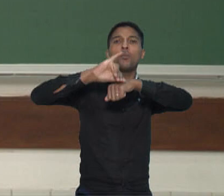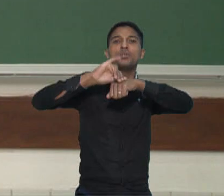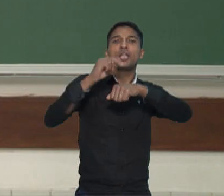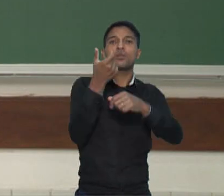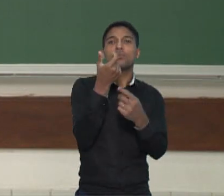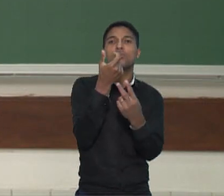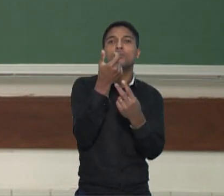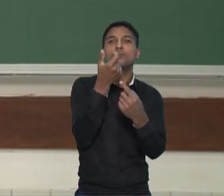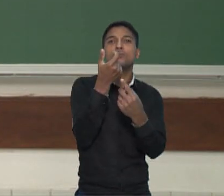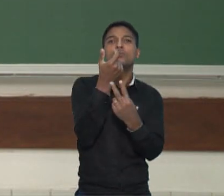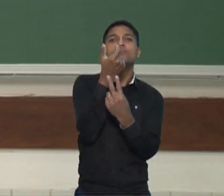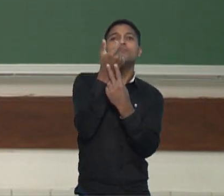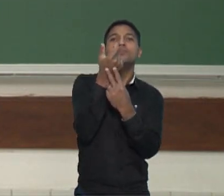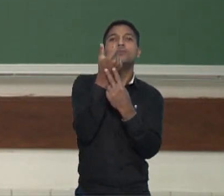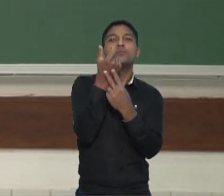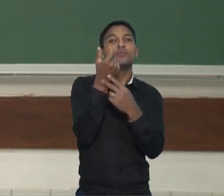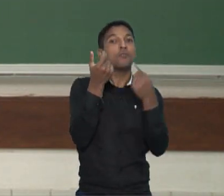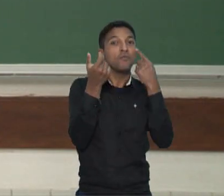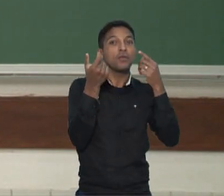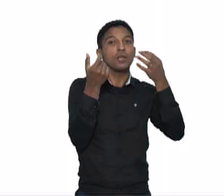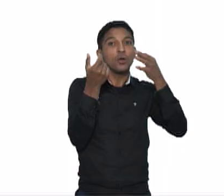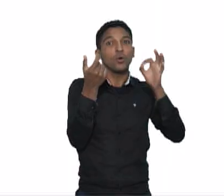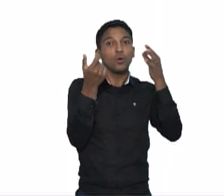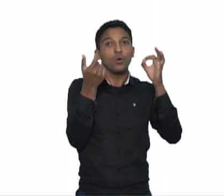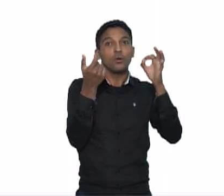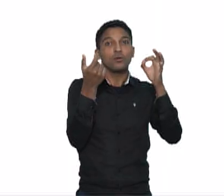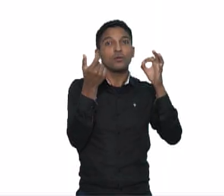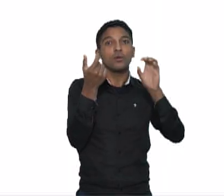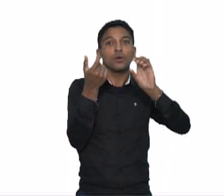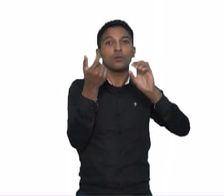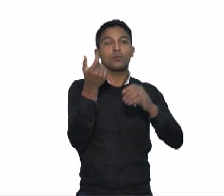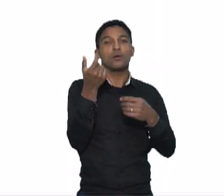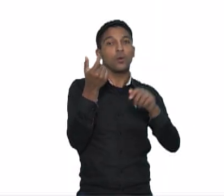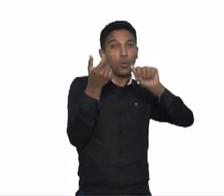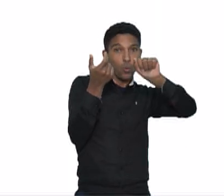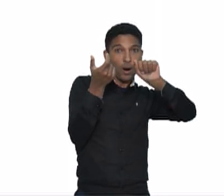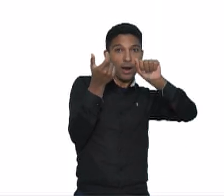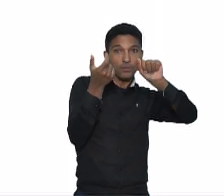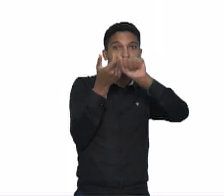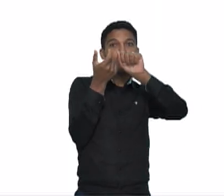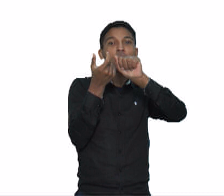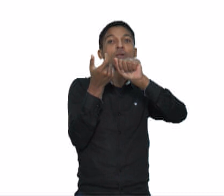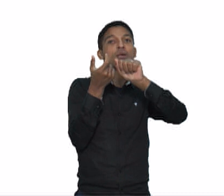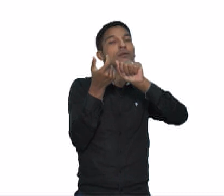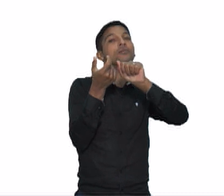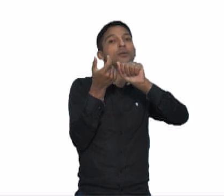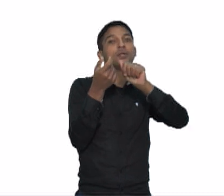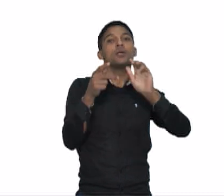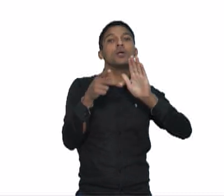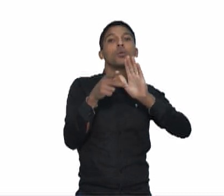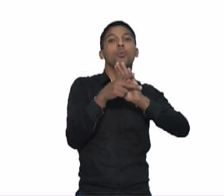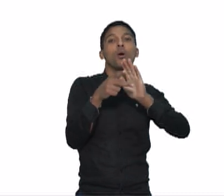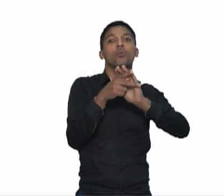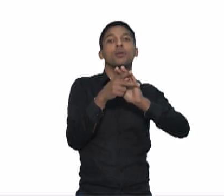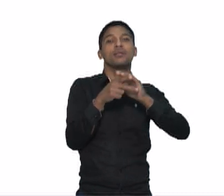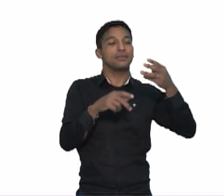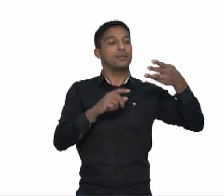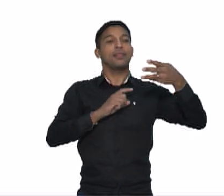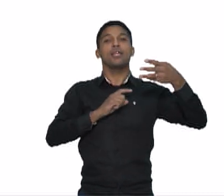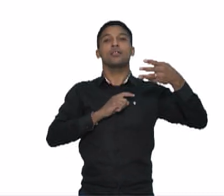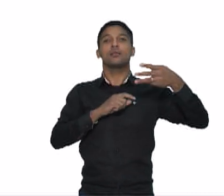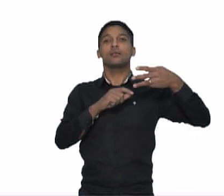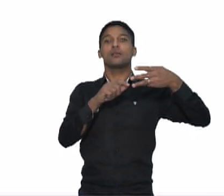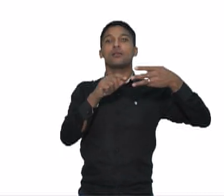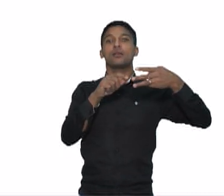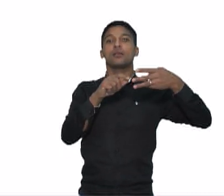Está no lugar da palavra Bia. Isso mesmo. Nós anotamos pronome oblíquo de terceira pessoa, o